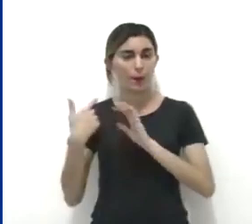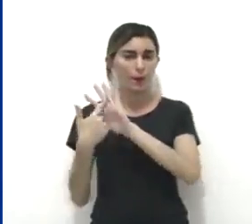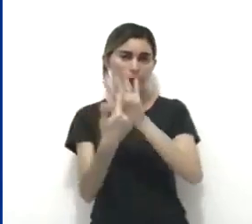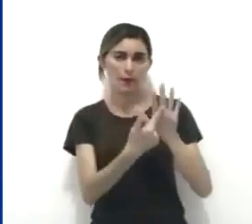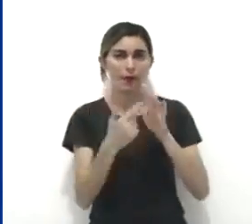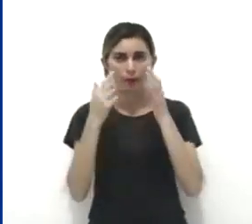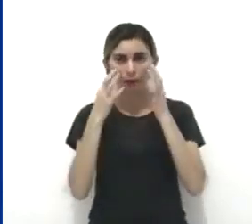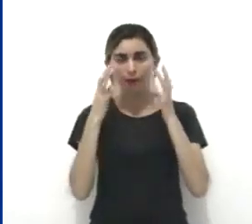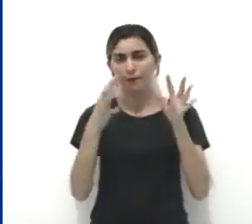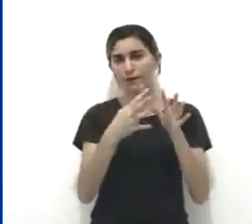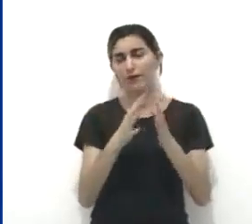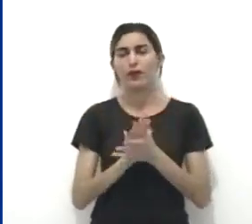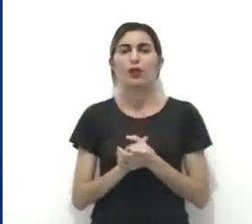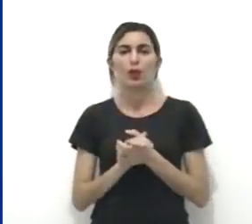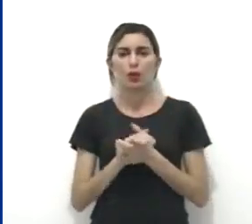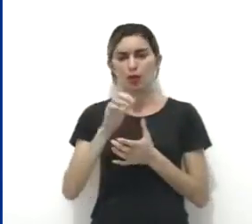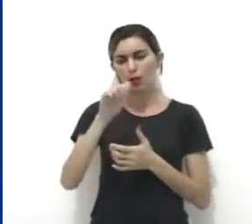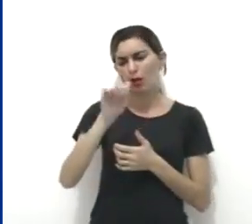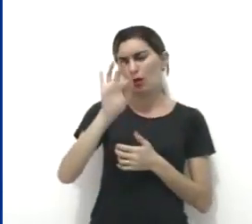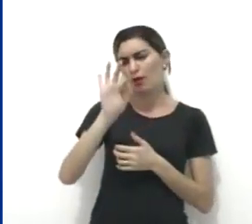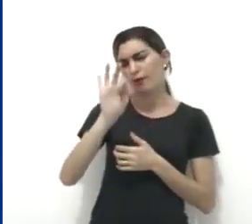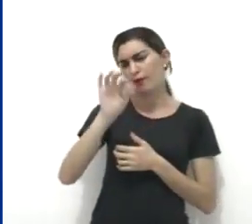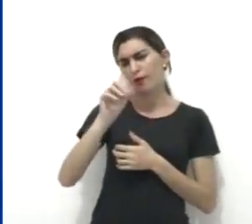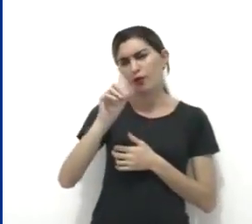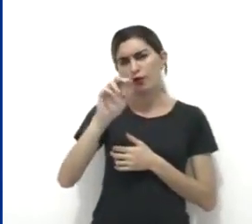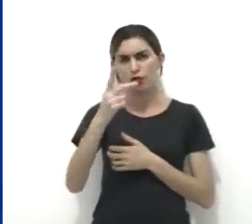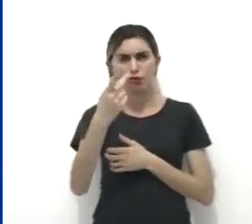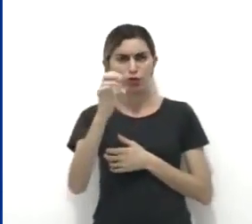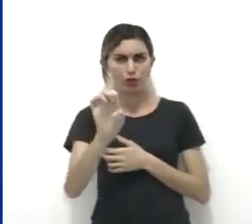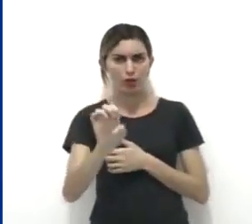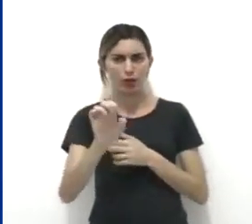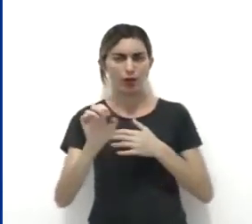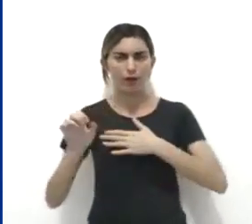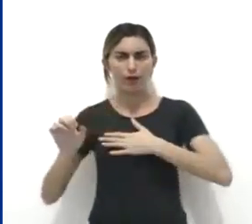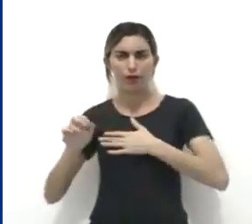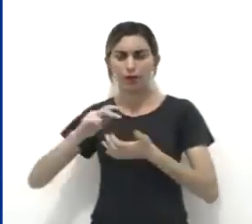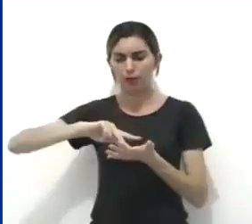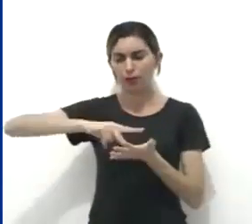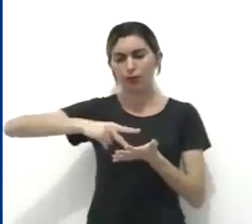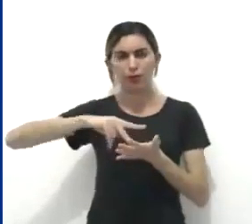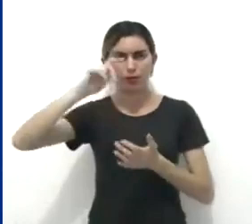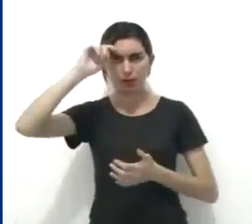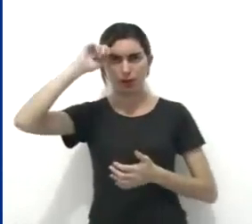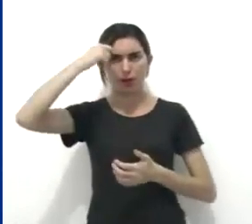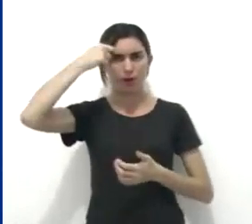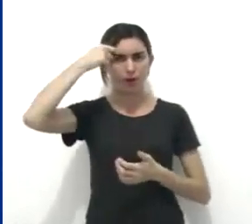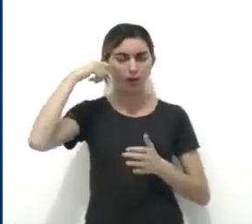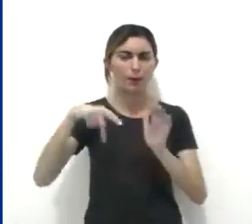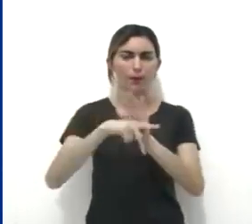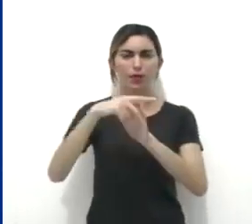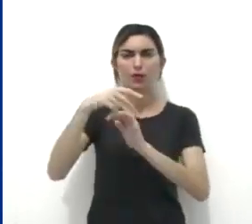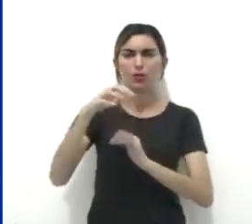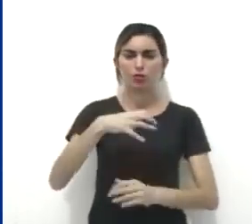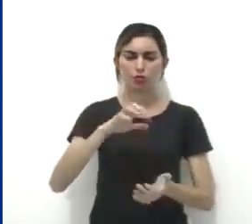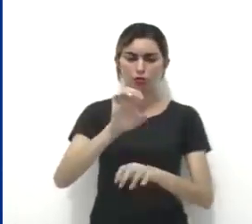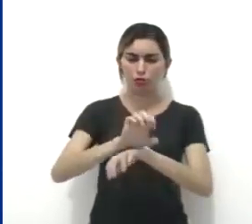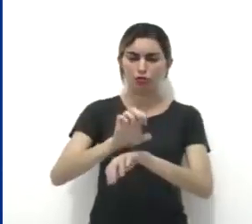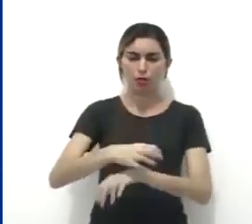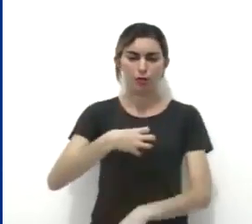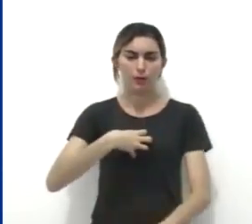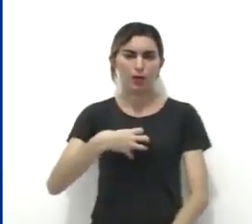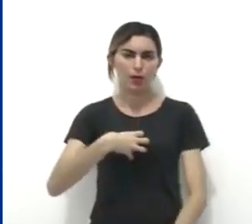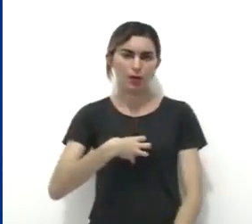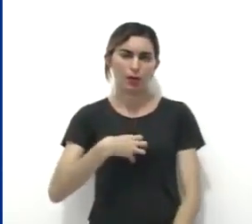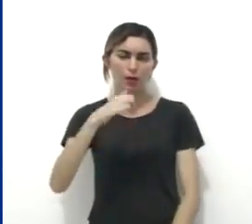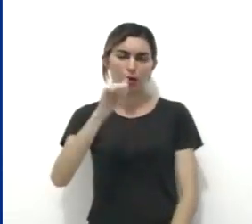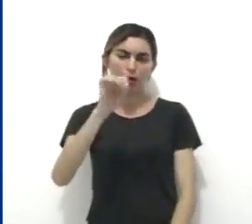imagem referente ao minueto. O afoxé. As danças africanas são predominantemente do estado da Bahia.